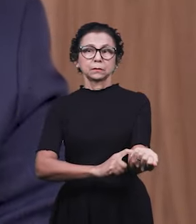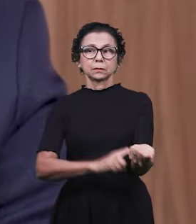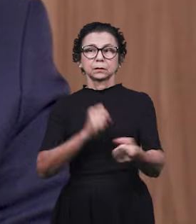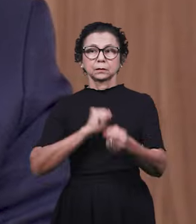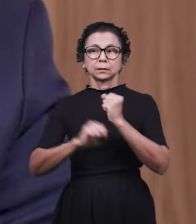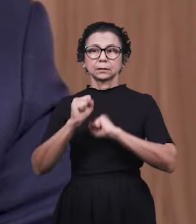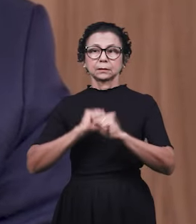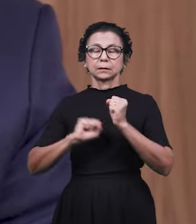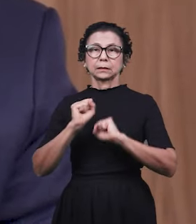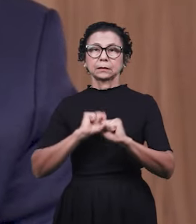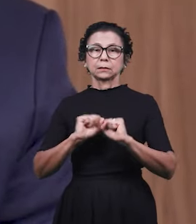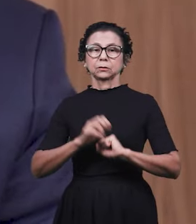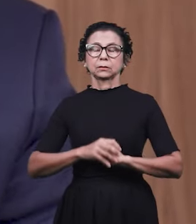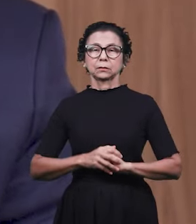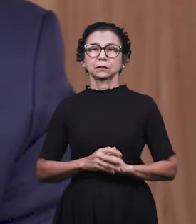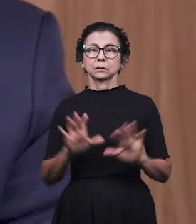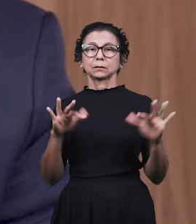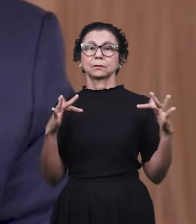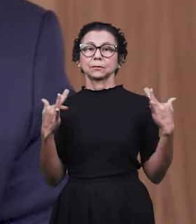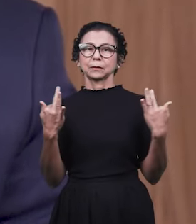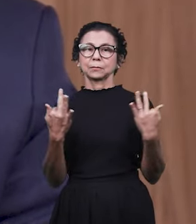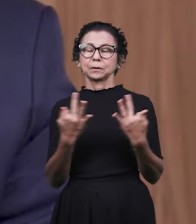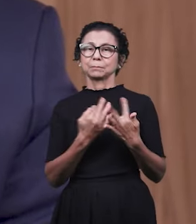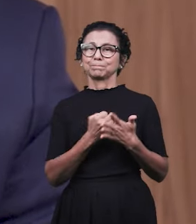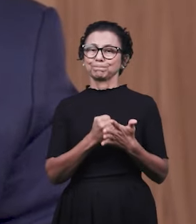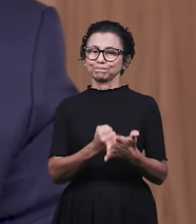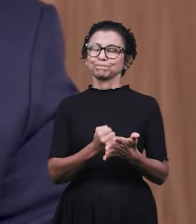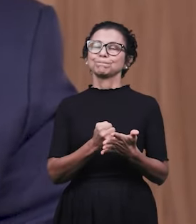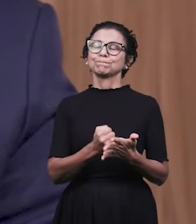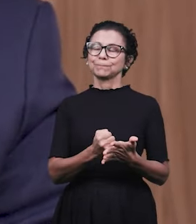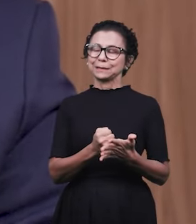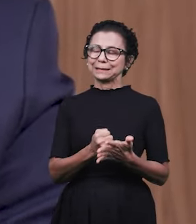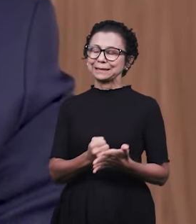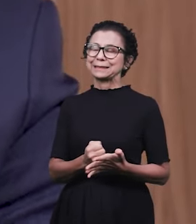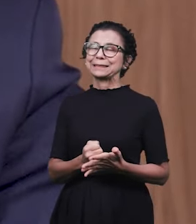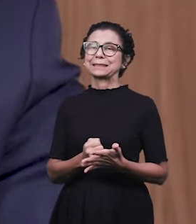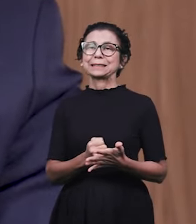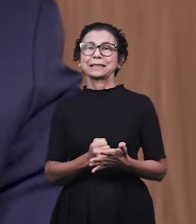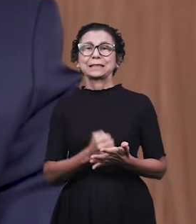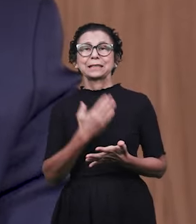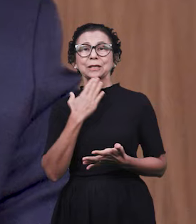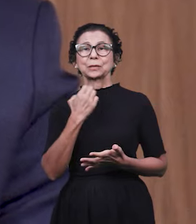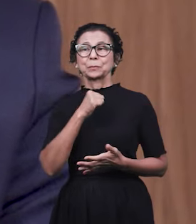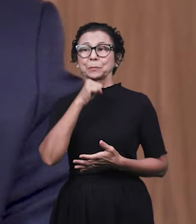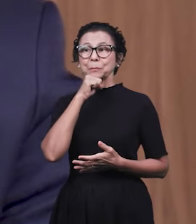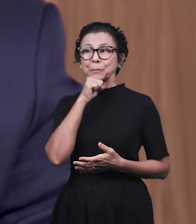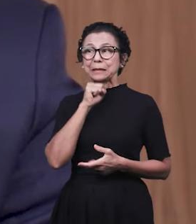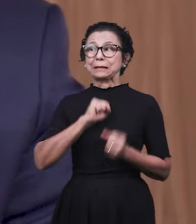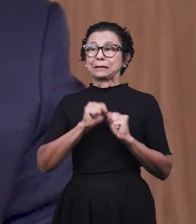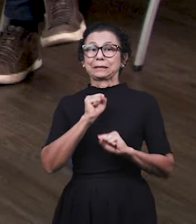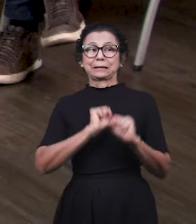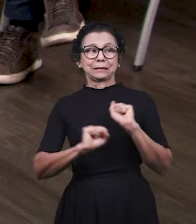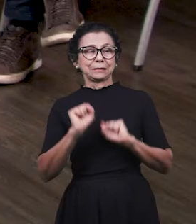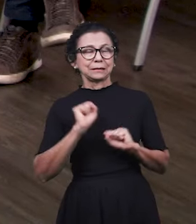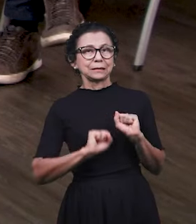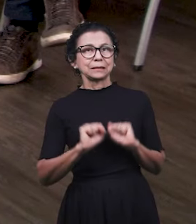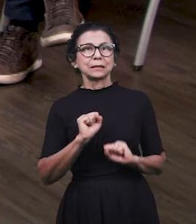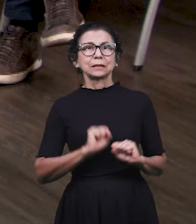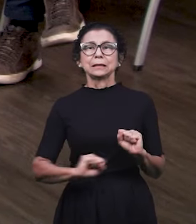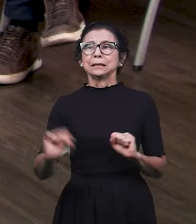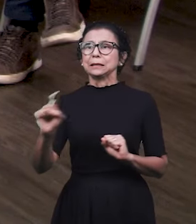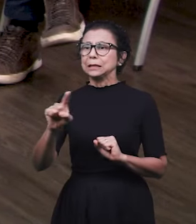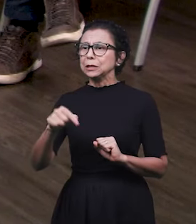que tomar. Nesse ponto, a família tem que ajudar muito, porque às vezes o pai ali, ele tem aquela ânsia de, não, você